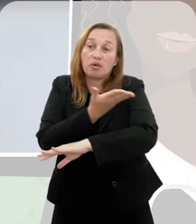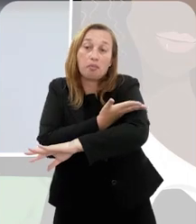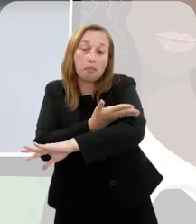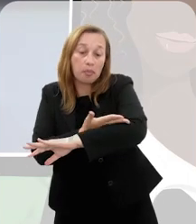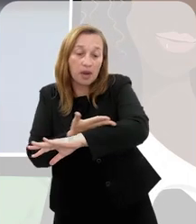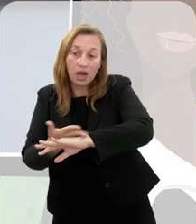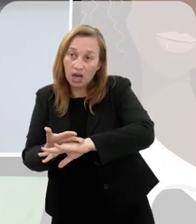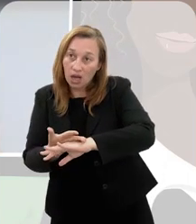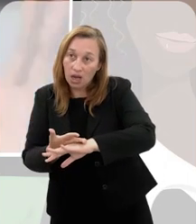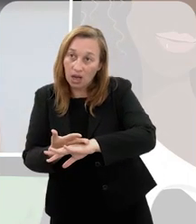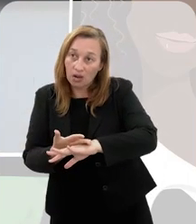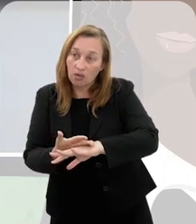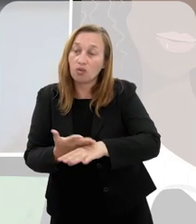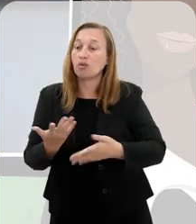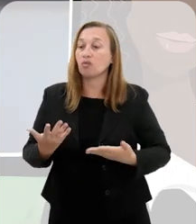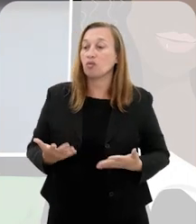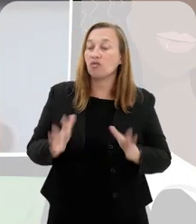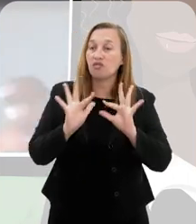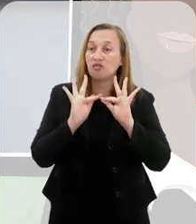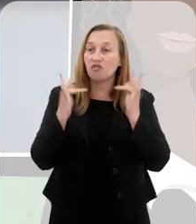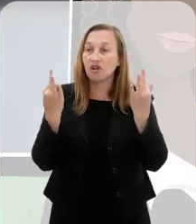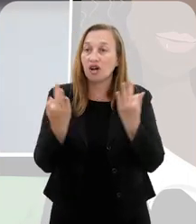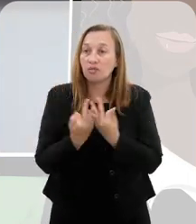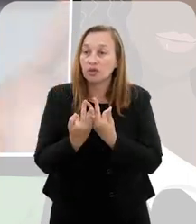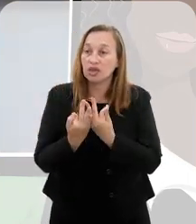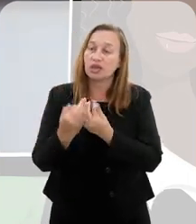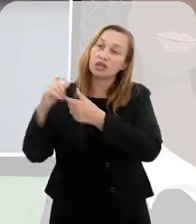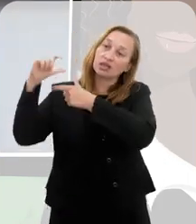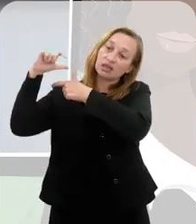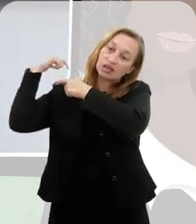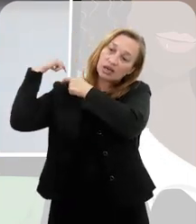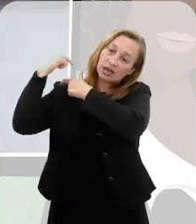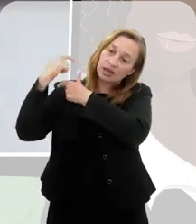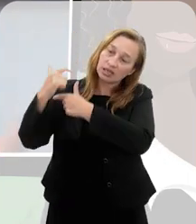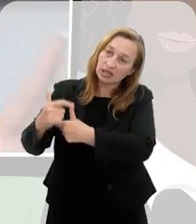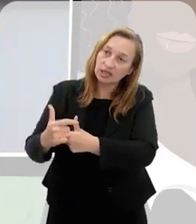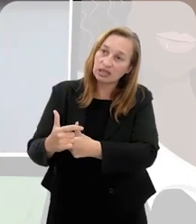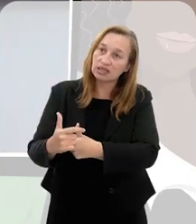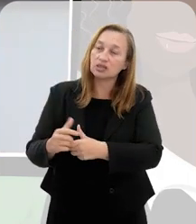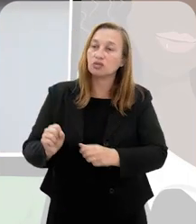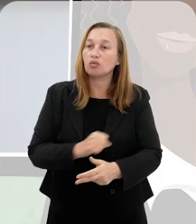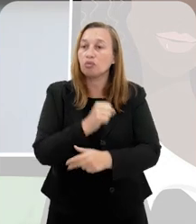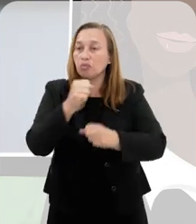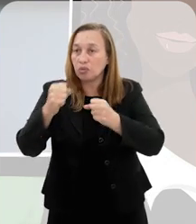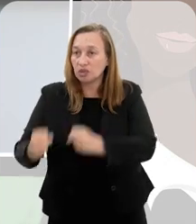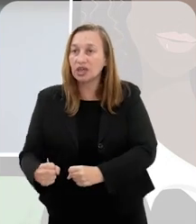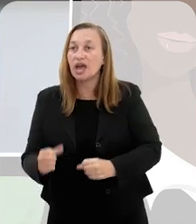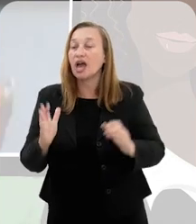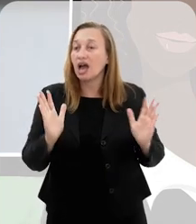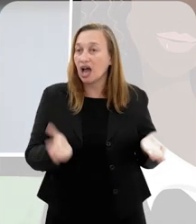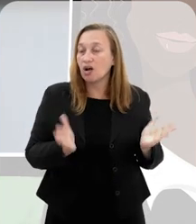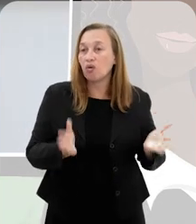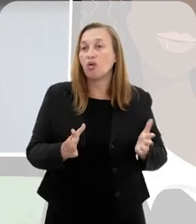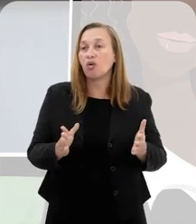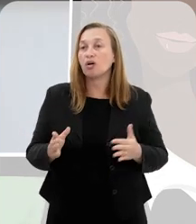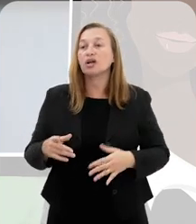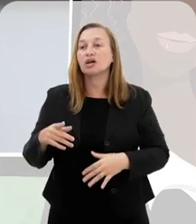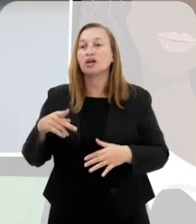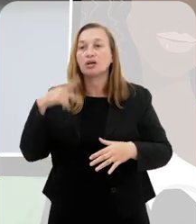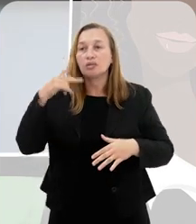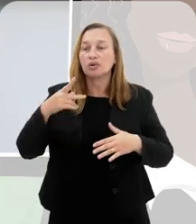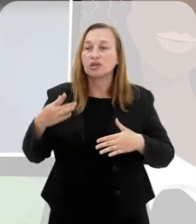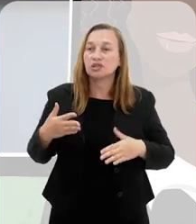que muitas vezes participam de oligarquias ou de famílias que se constituem há muitos anos no poder, agora